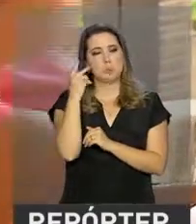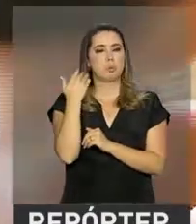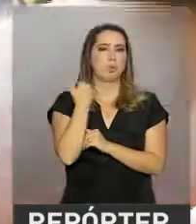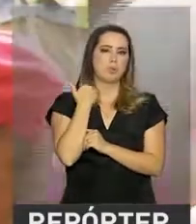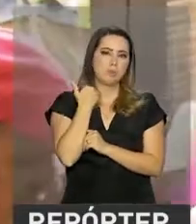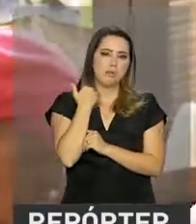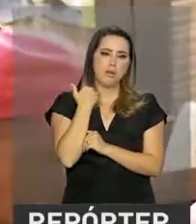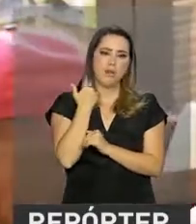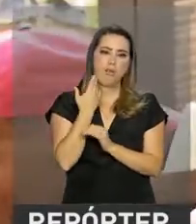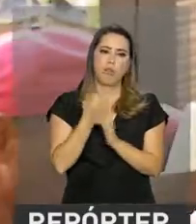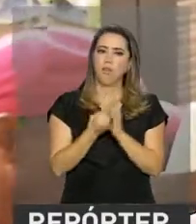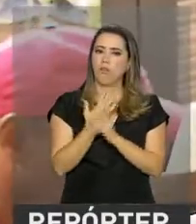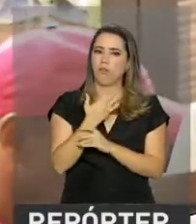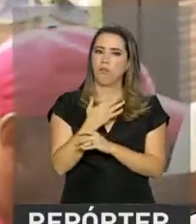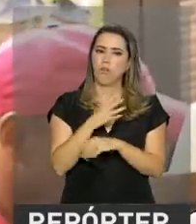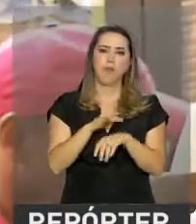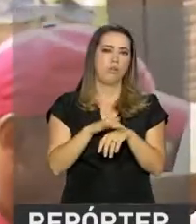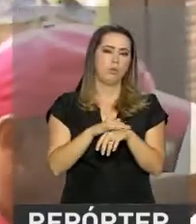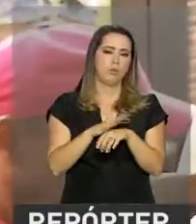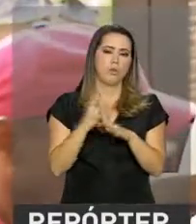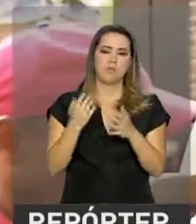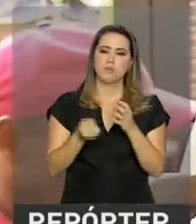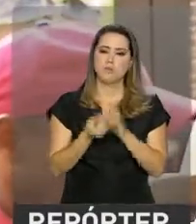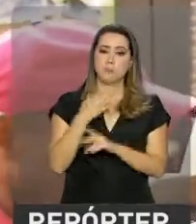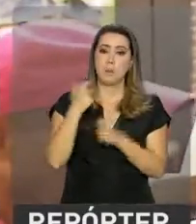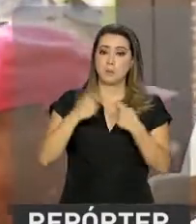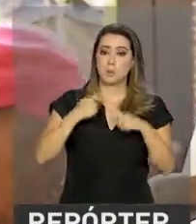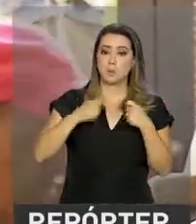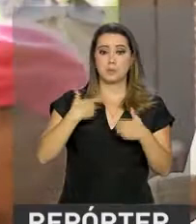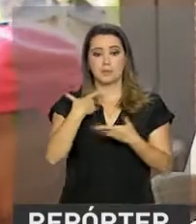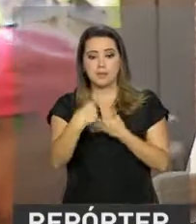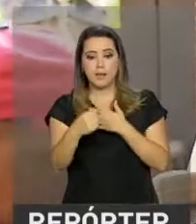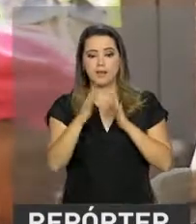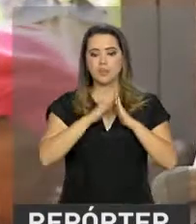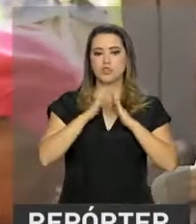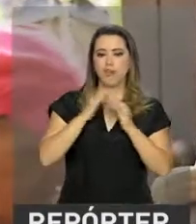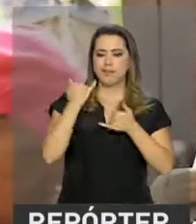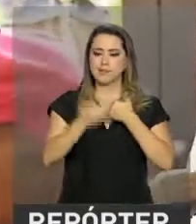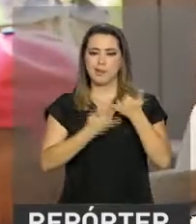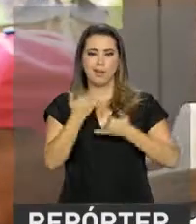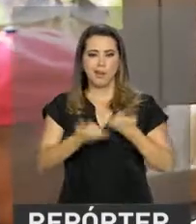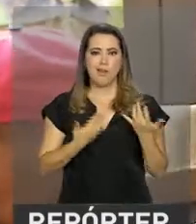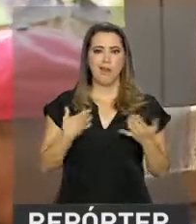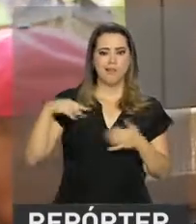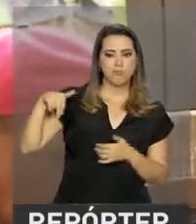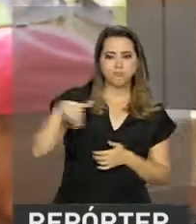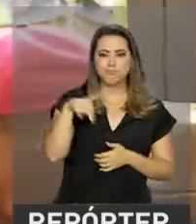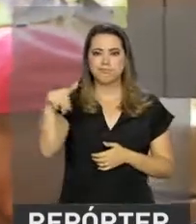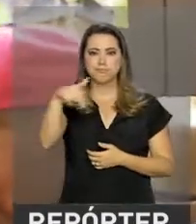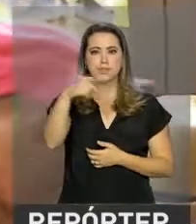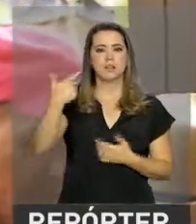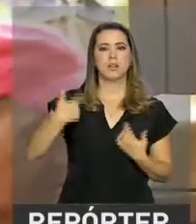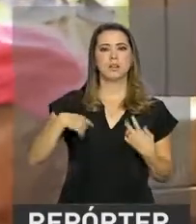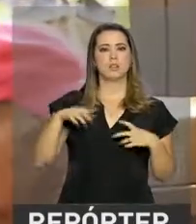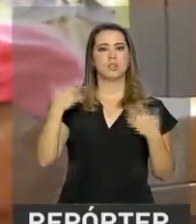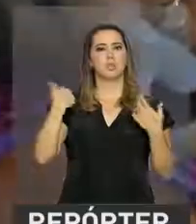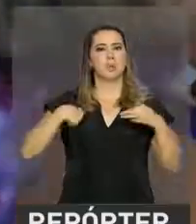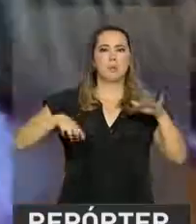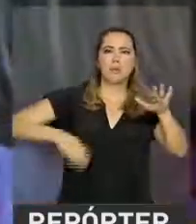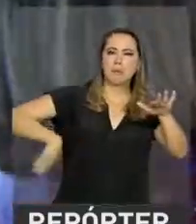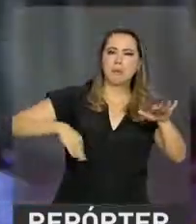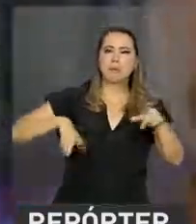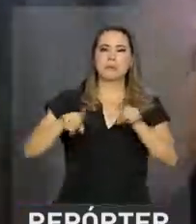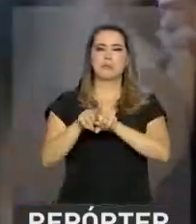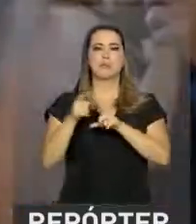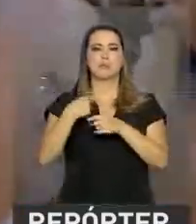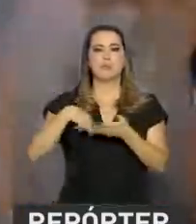aparecendo e mais coisas. Então a pessoa tem que sair de casa, se divertir, andar, fazer hidroginástica, ir